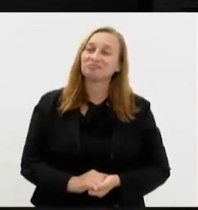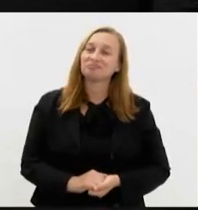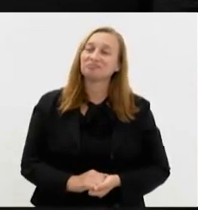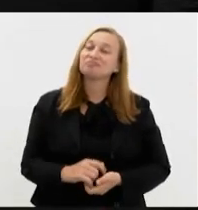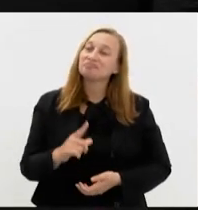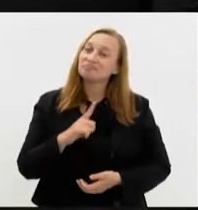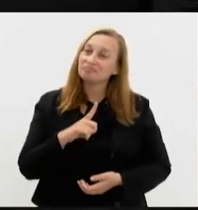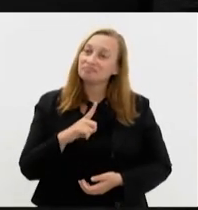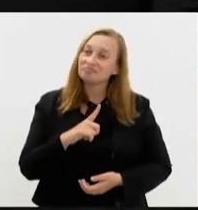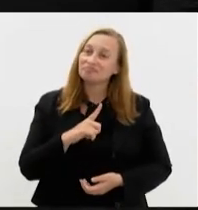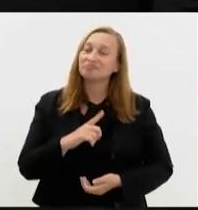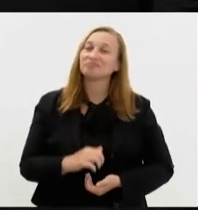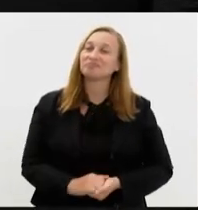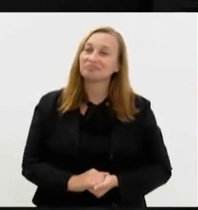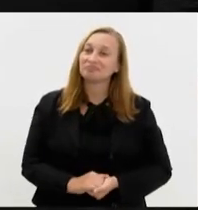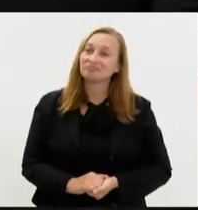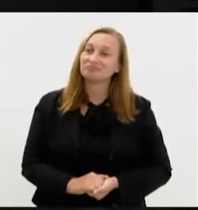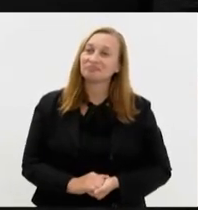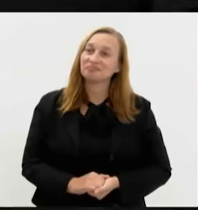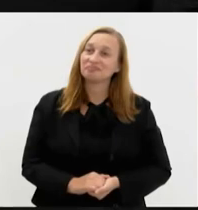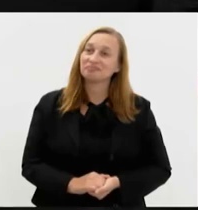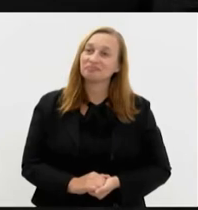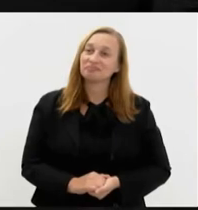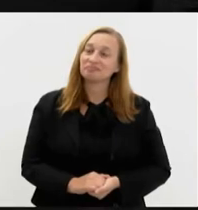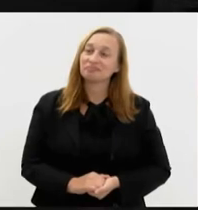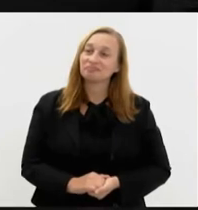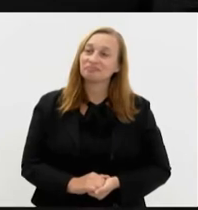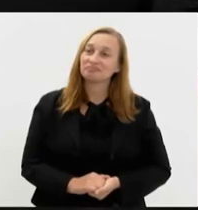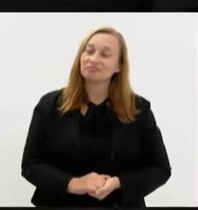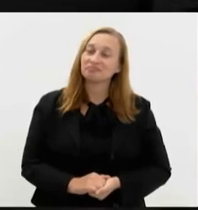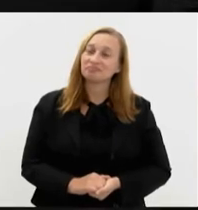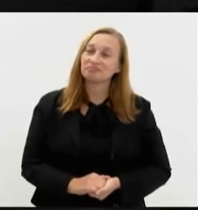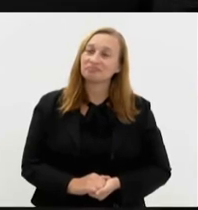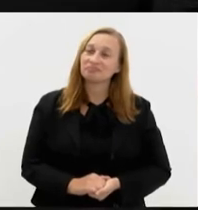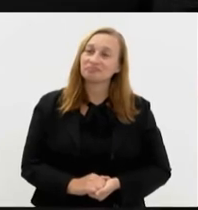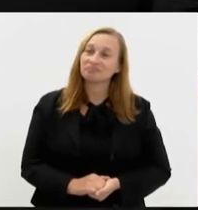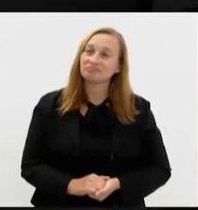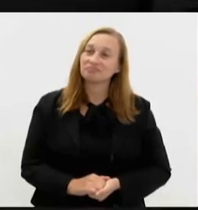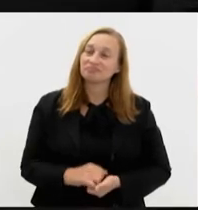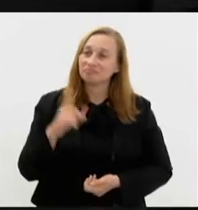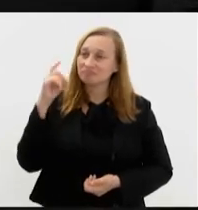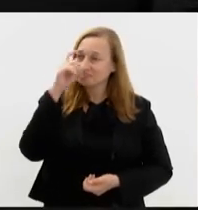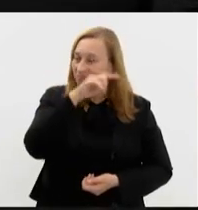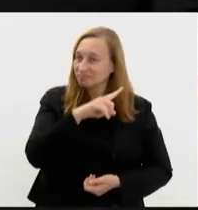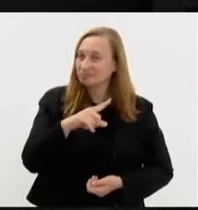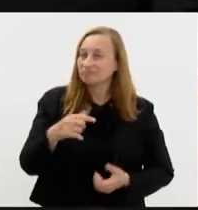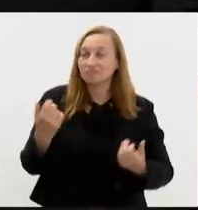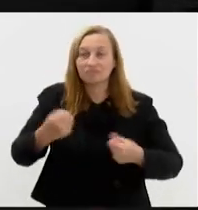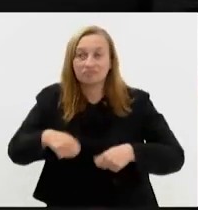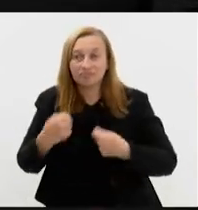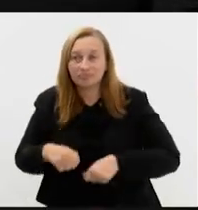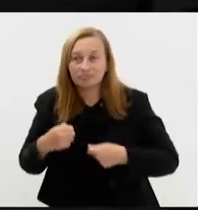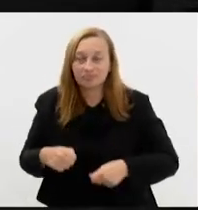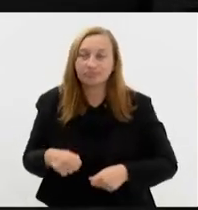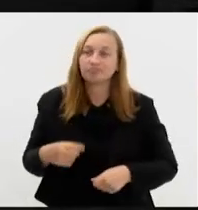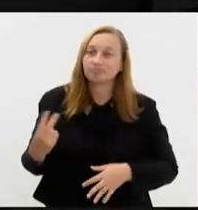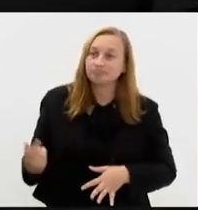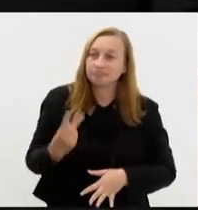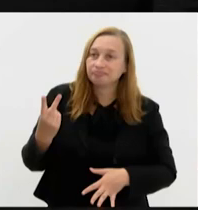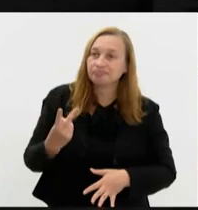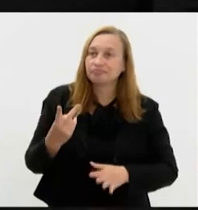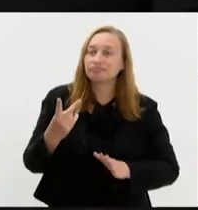temos aí uma doença e discursava acerca da necessidade do aprimoramento da garantia do regime